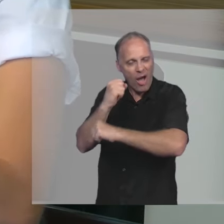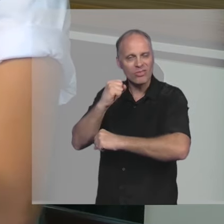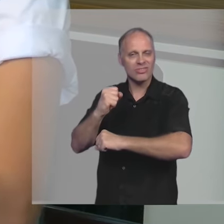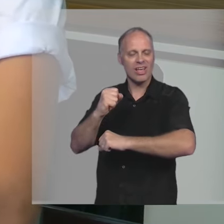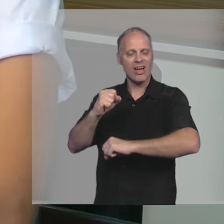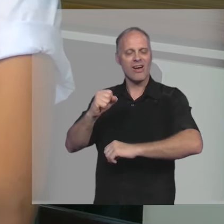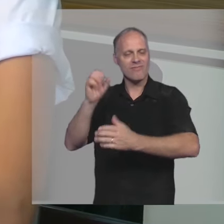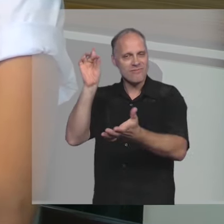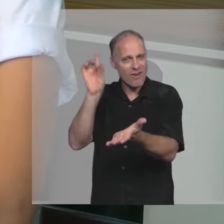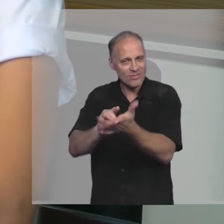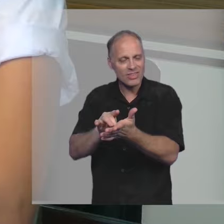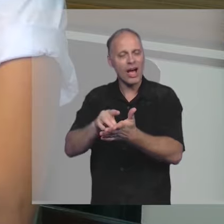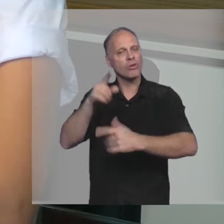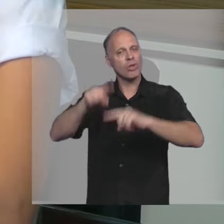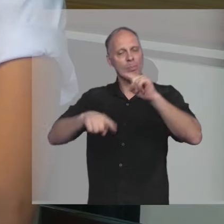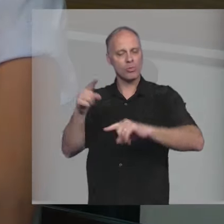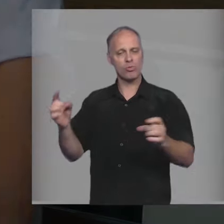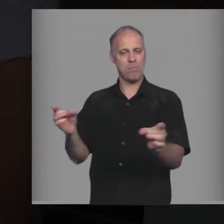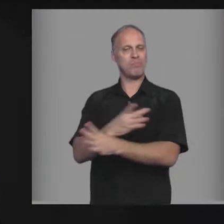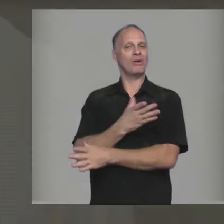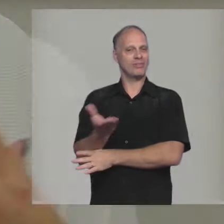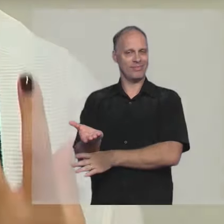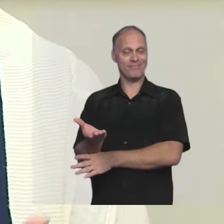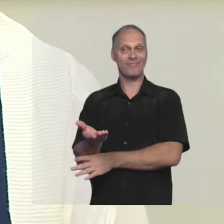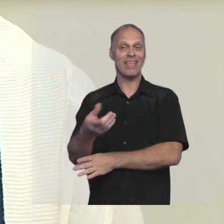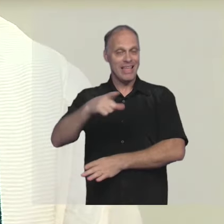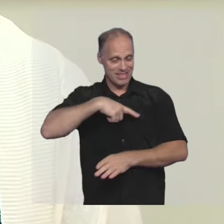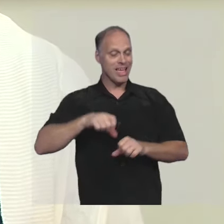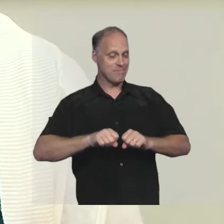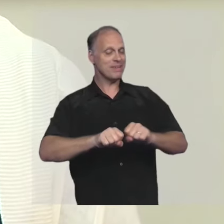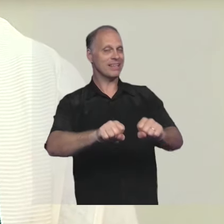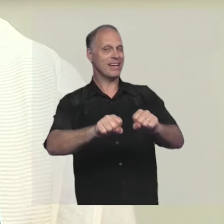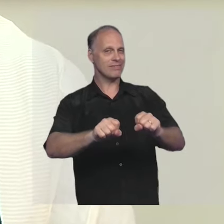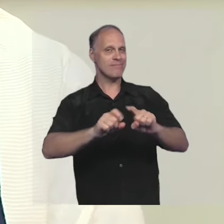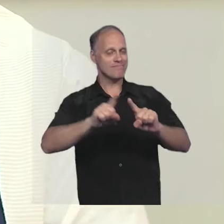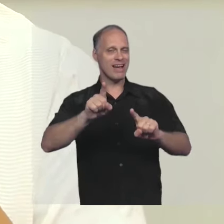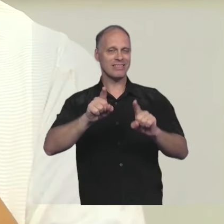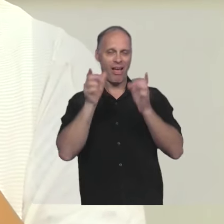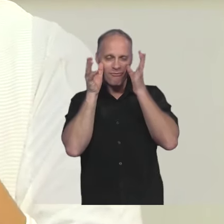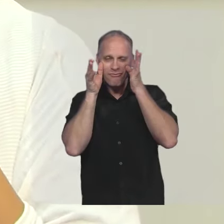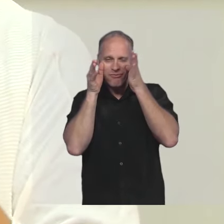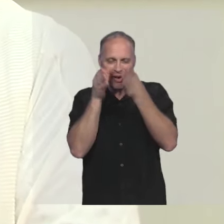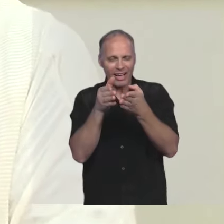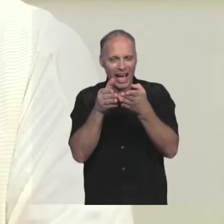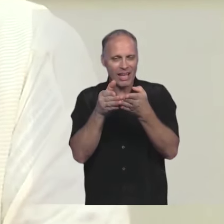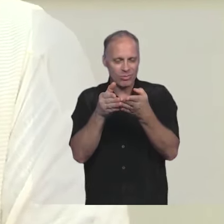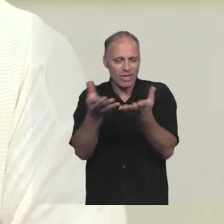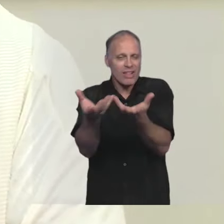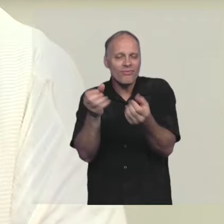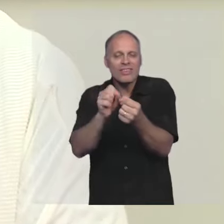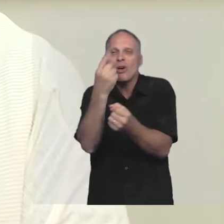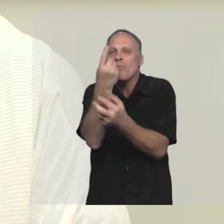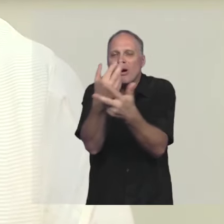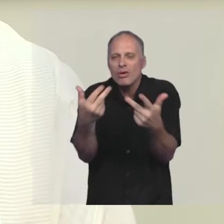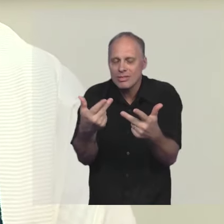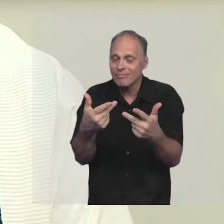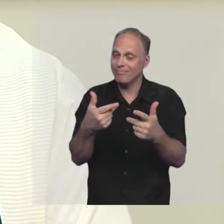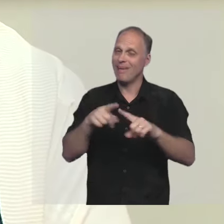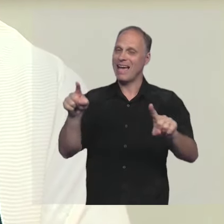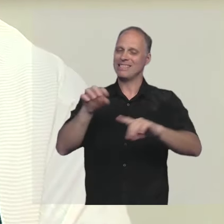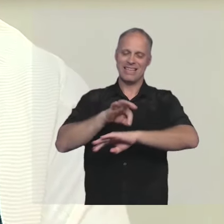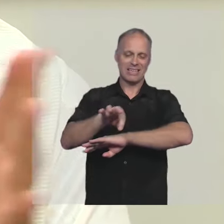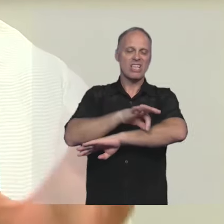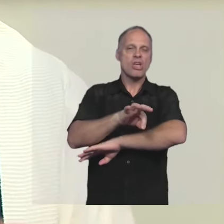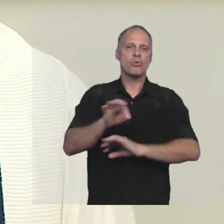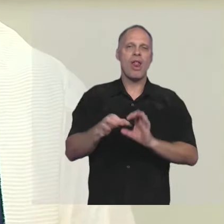para fazer com que venha o produto final, né? Tem mercado, né? Só que às vezes a gente sai muito focado, assim, querendo fazer uma coisa. E a